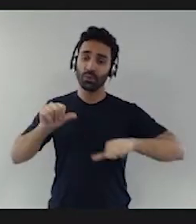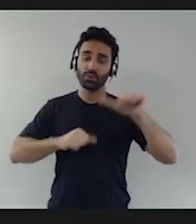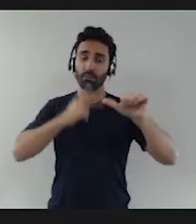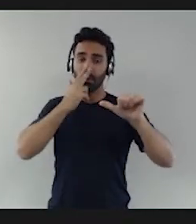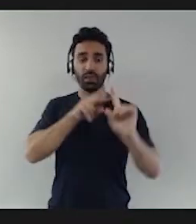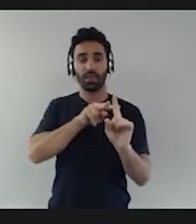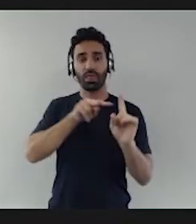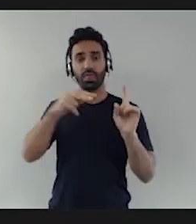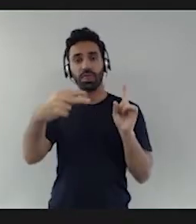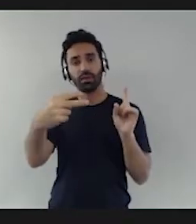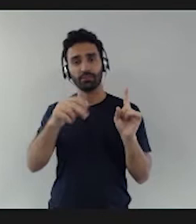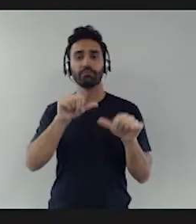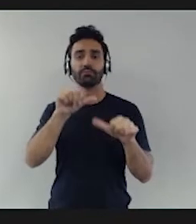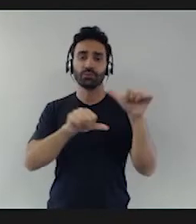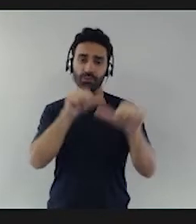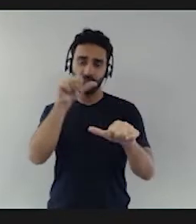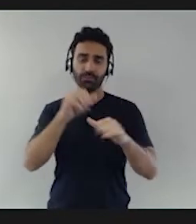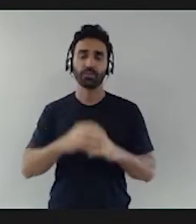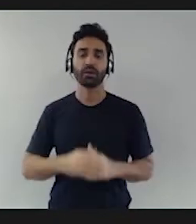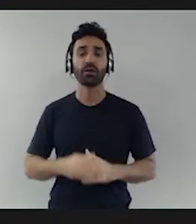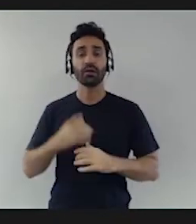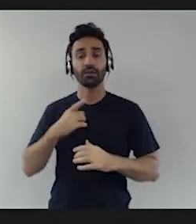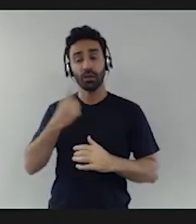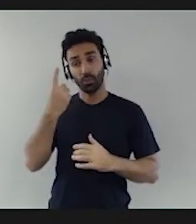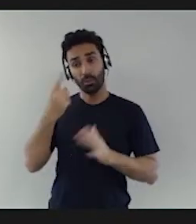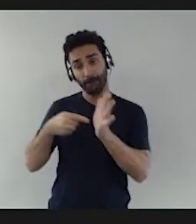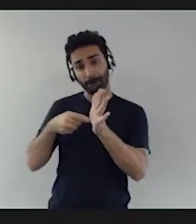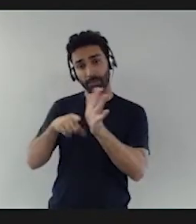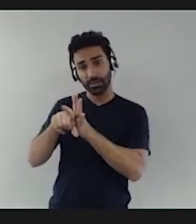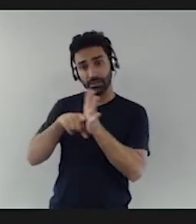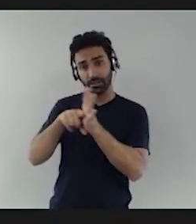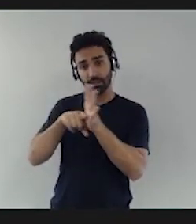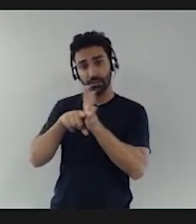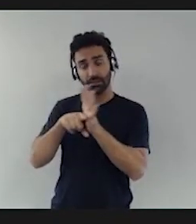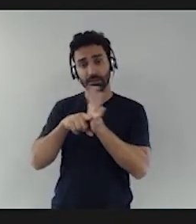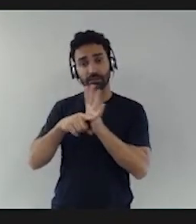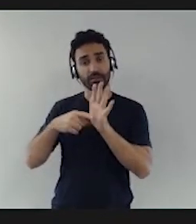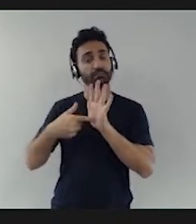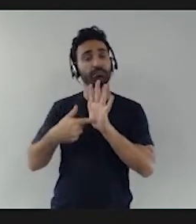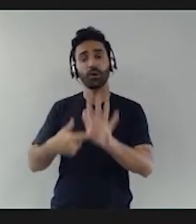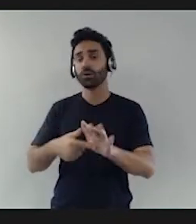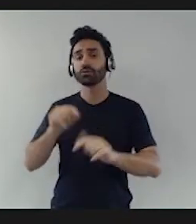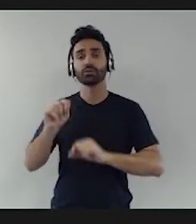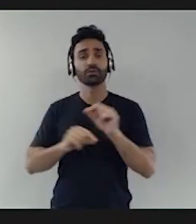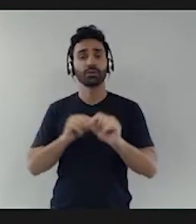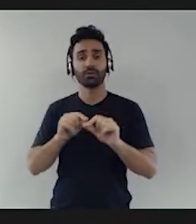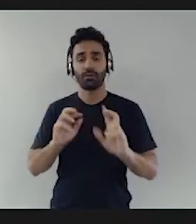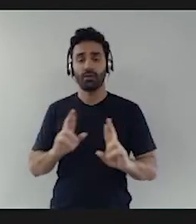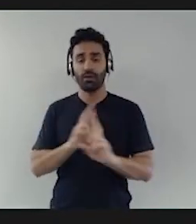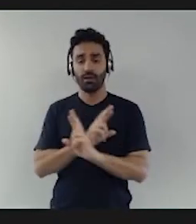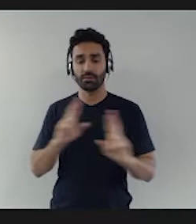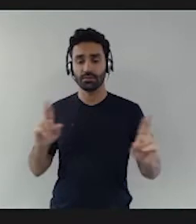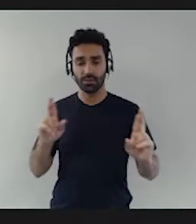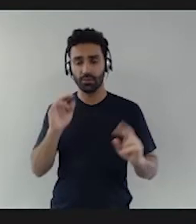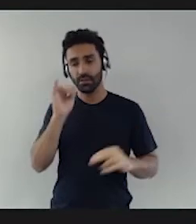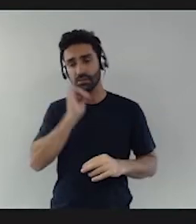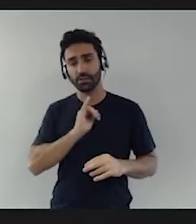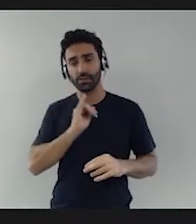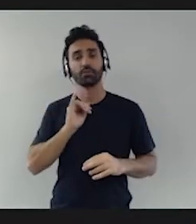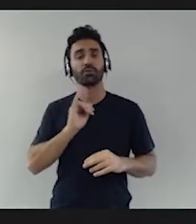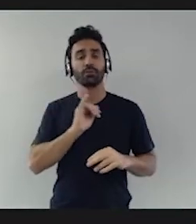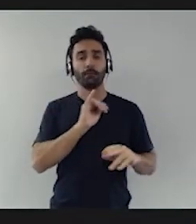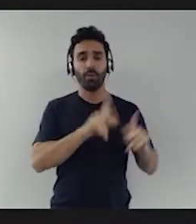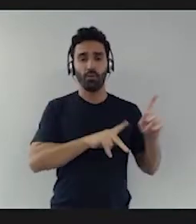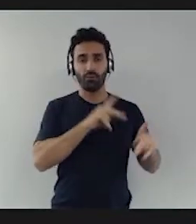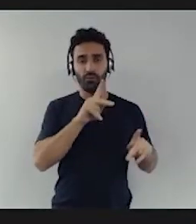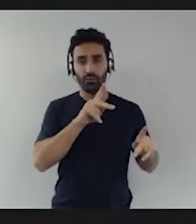muito. E um desses estudos trata especialmente da relação entre